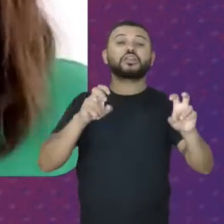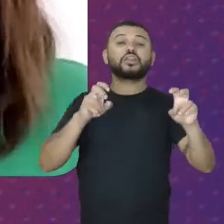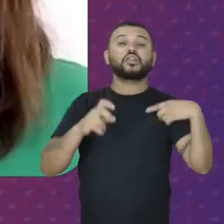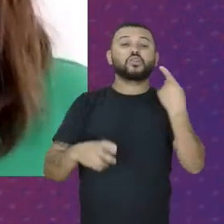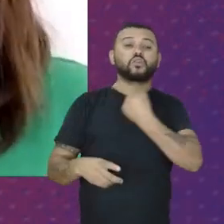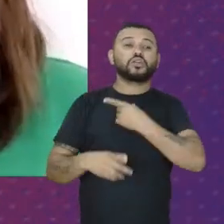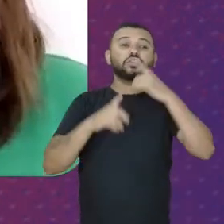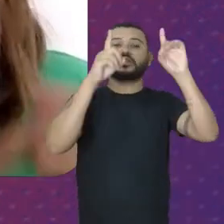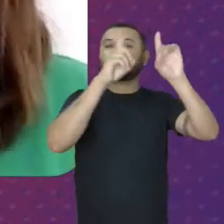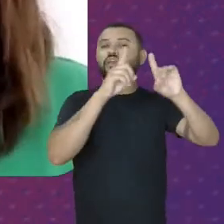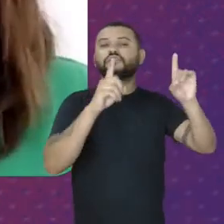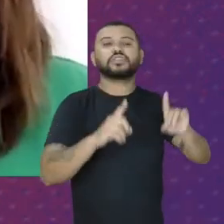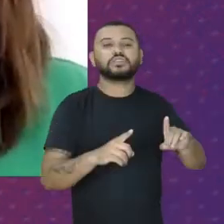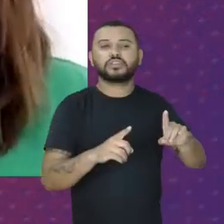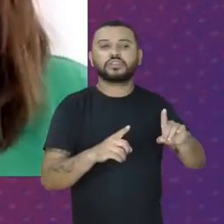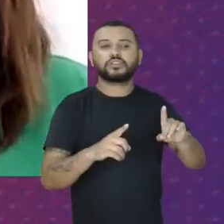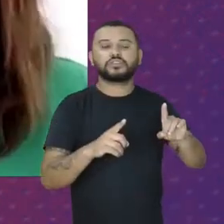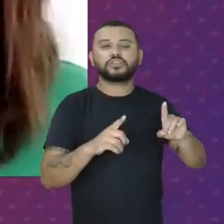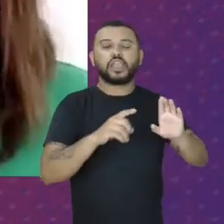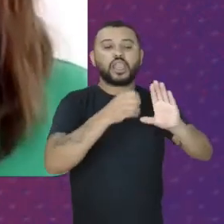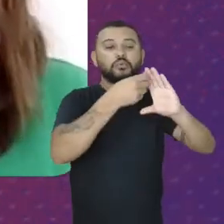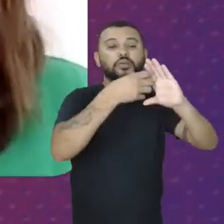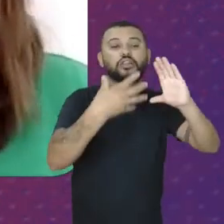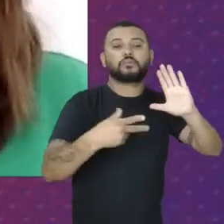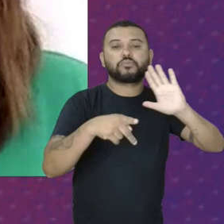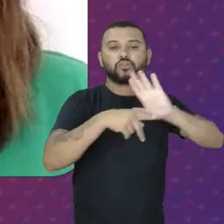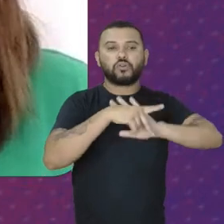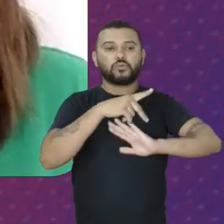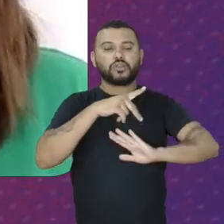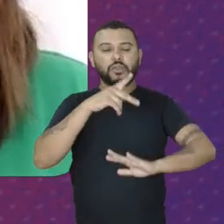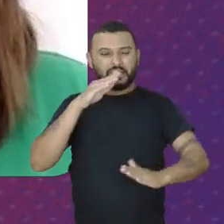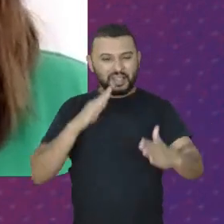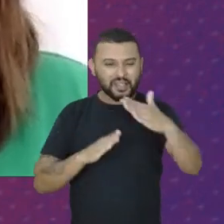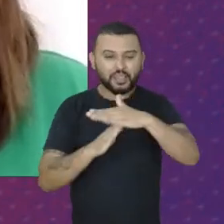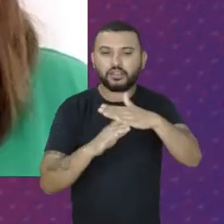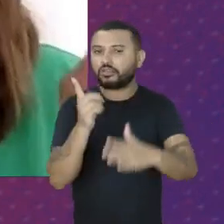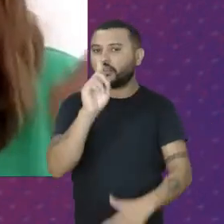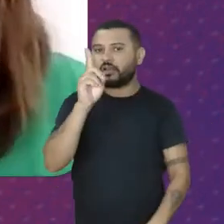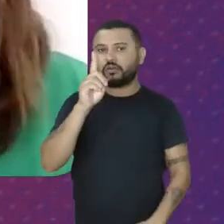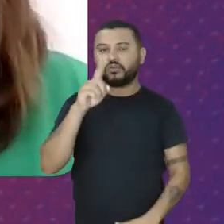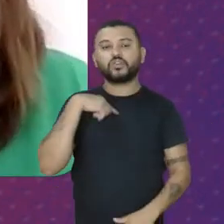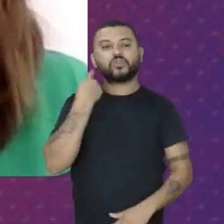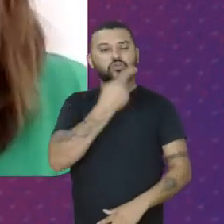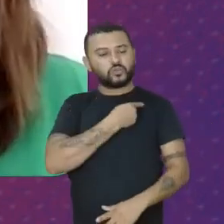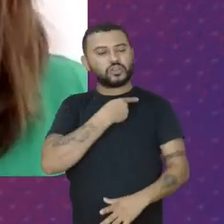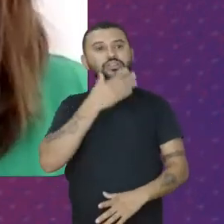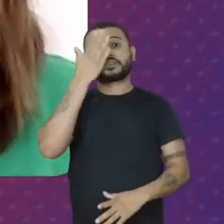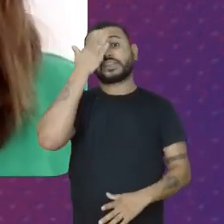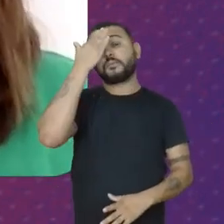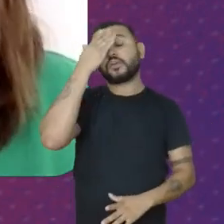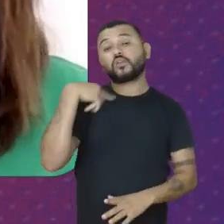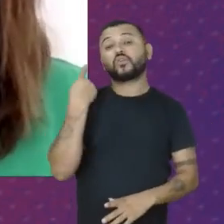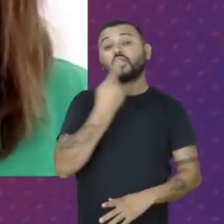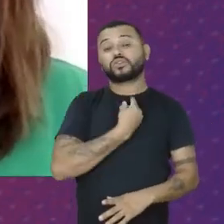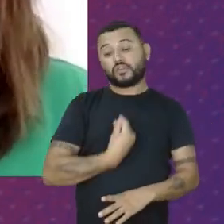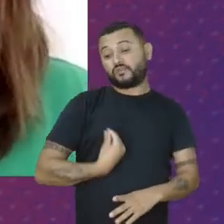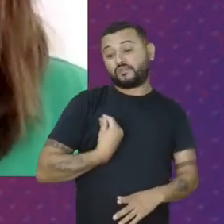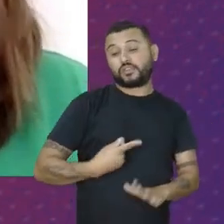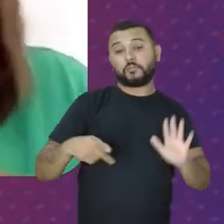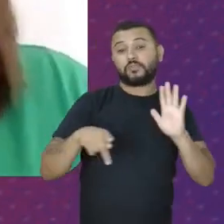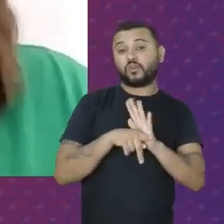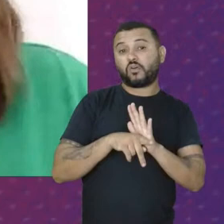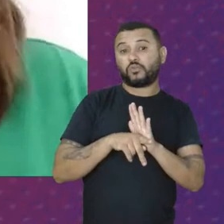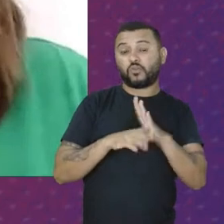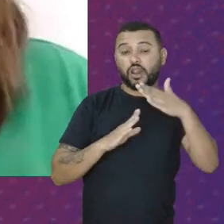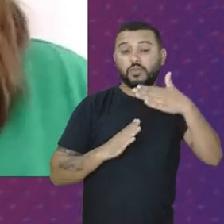nossa deficiência nos caracteriza, jamais nos limita e nos define. Quem define o nosso